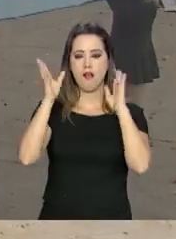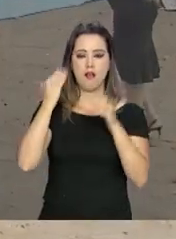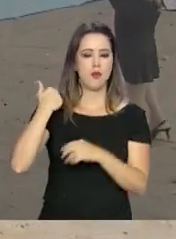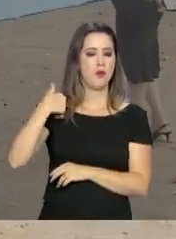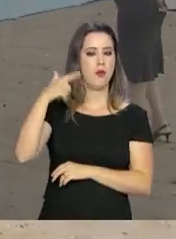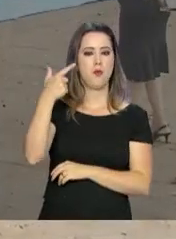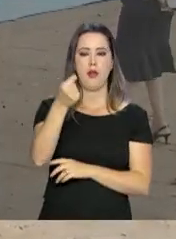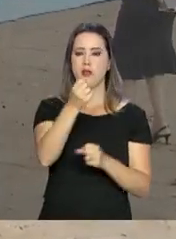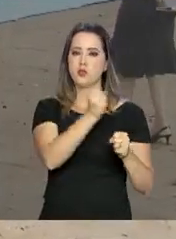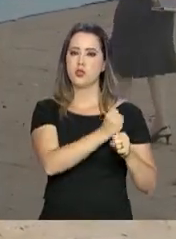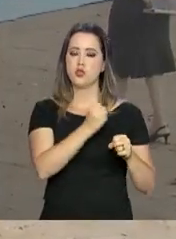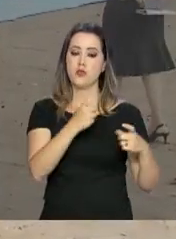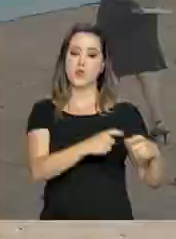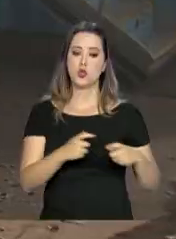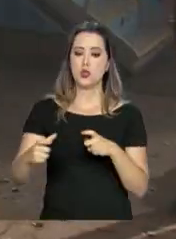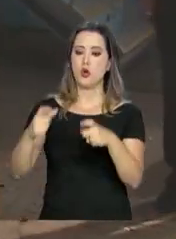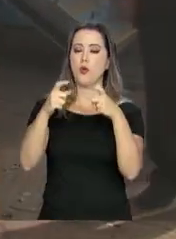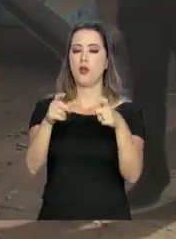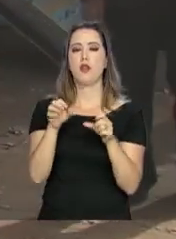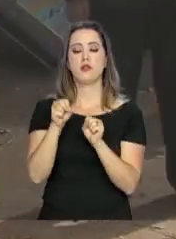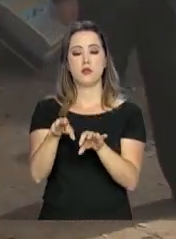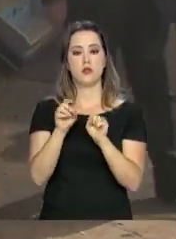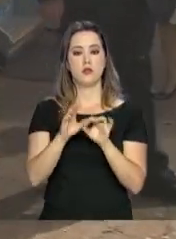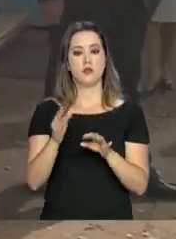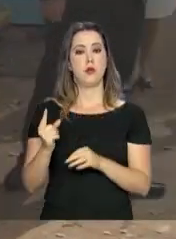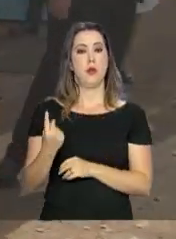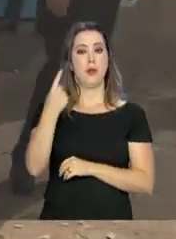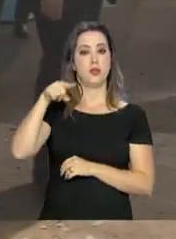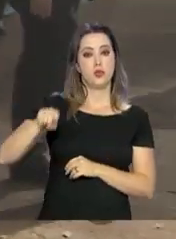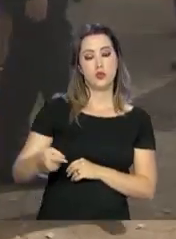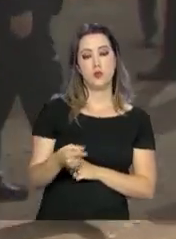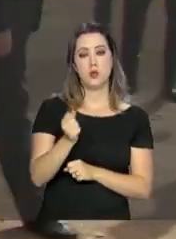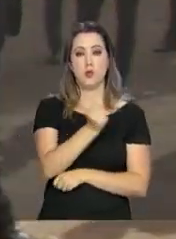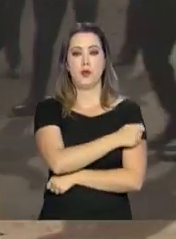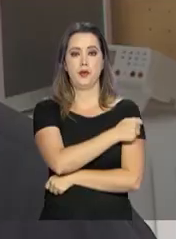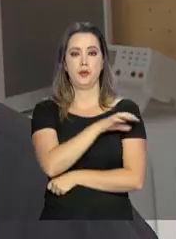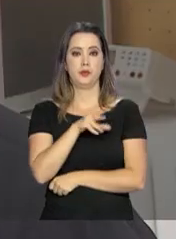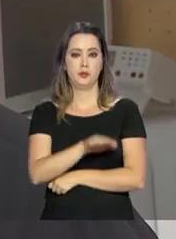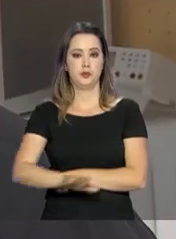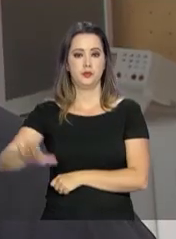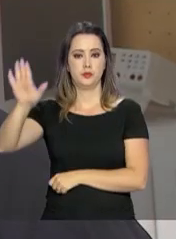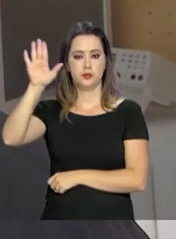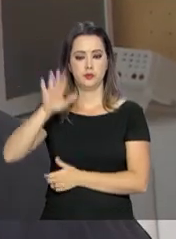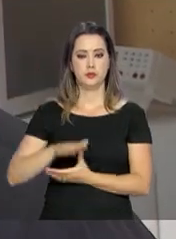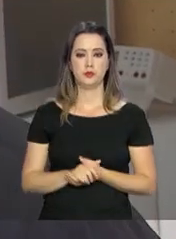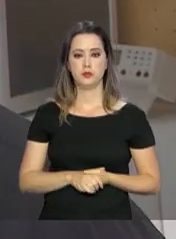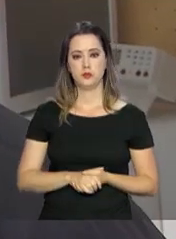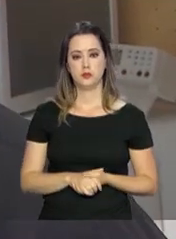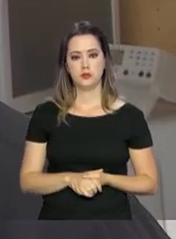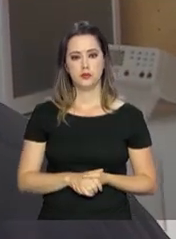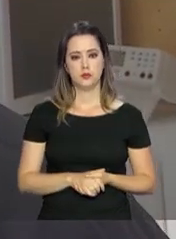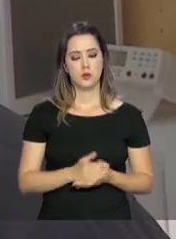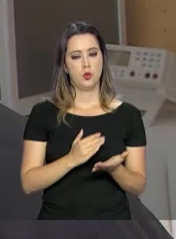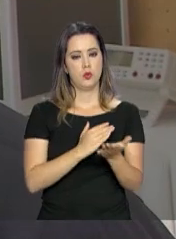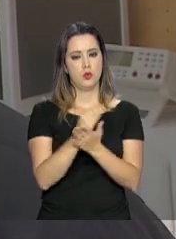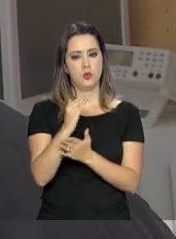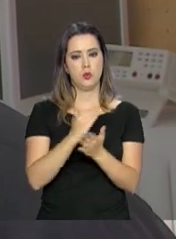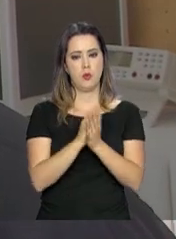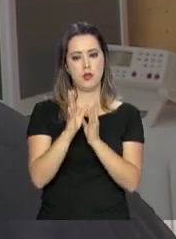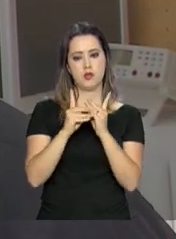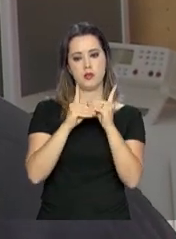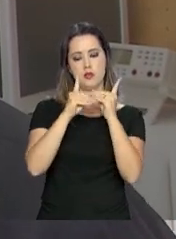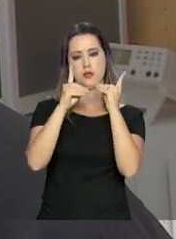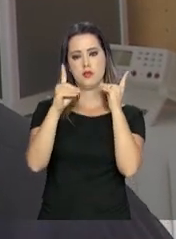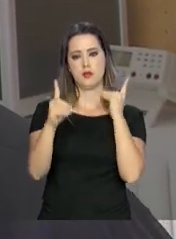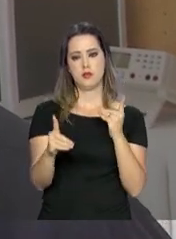de 20 instituições de ensino e atender mais de mil alunos de todo o brasil basicamente o projeto ele se inicia com início à distância